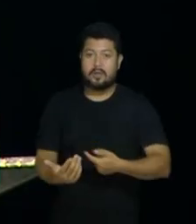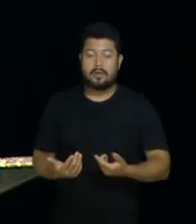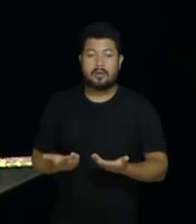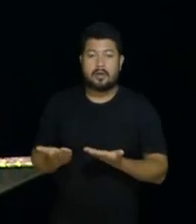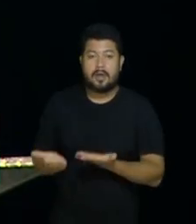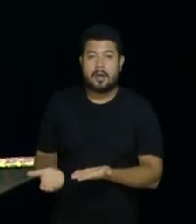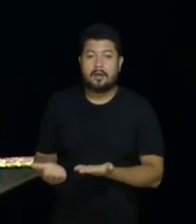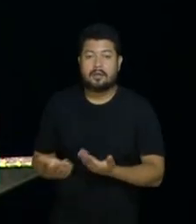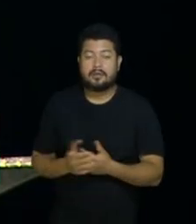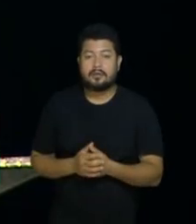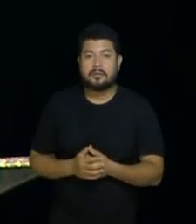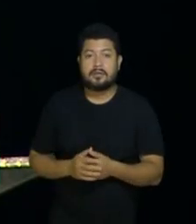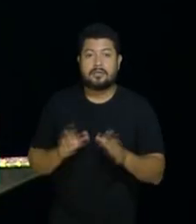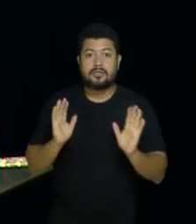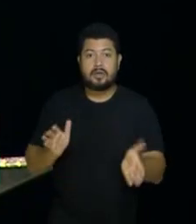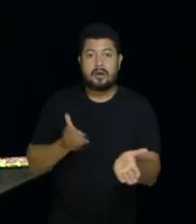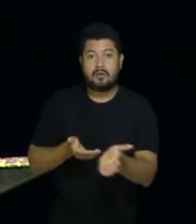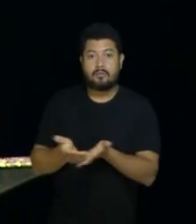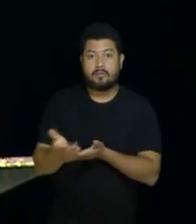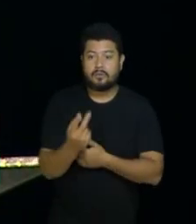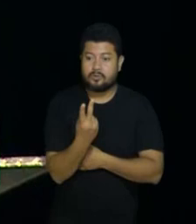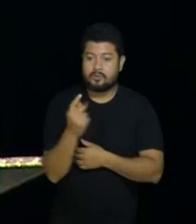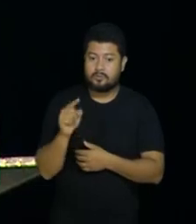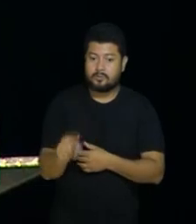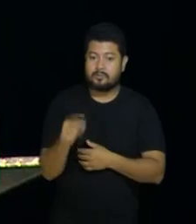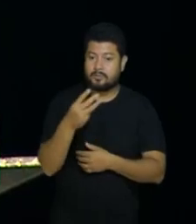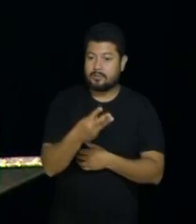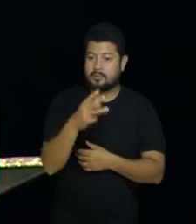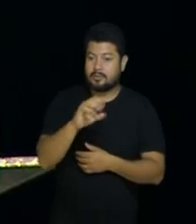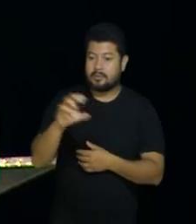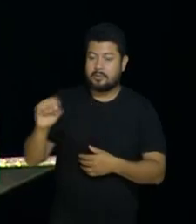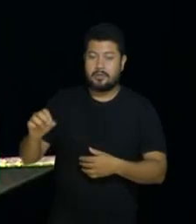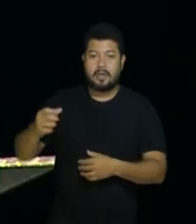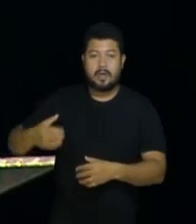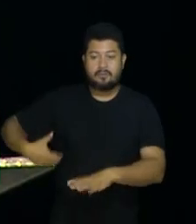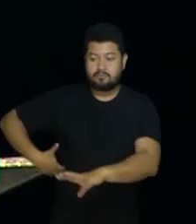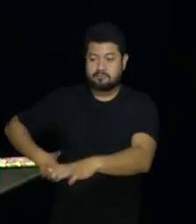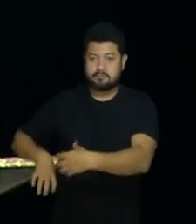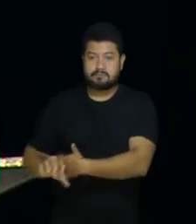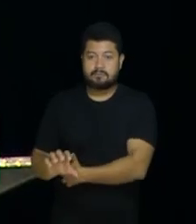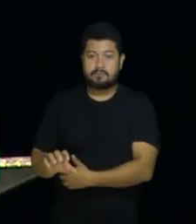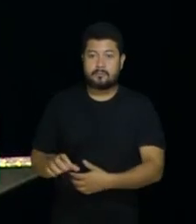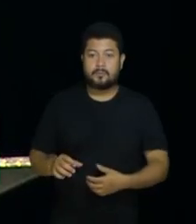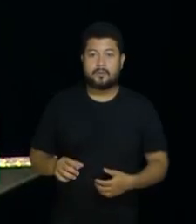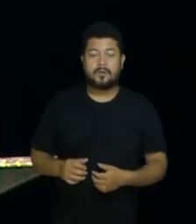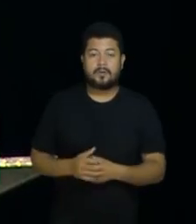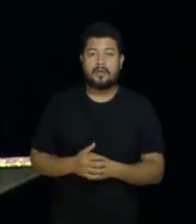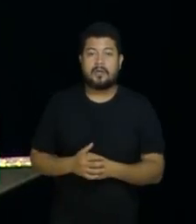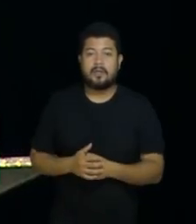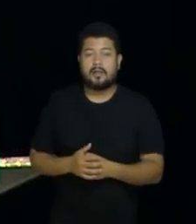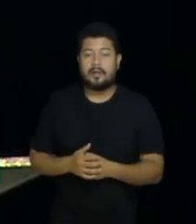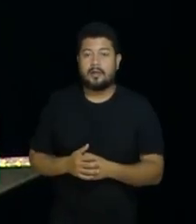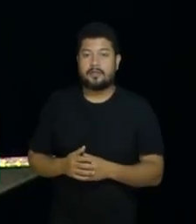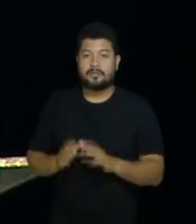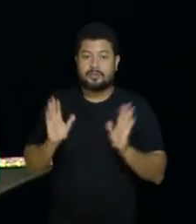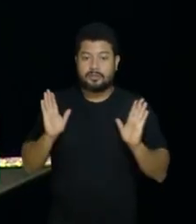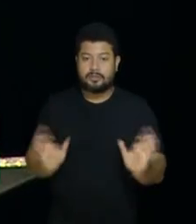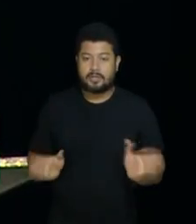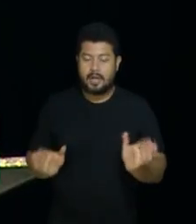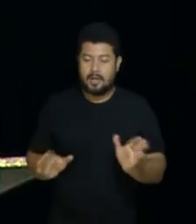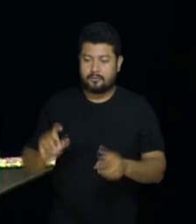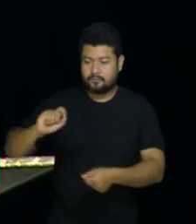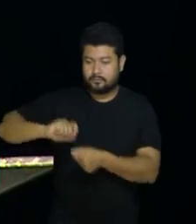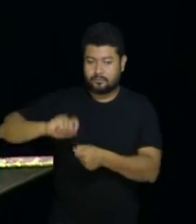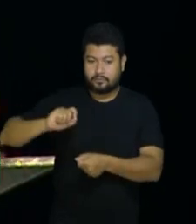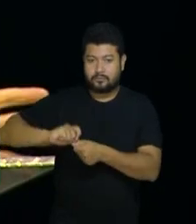está chegando já 2.300 transplantes renais já realizados, em